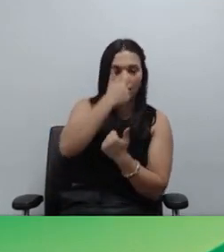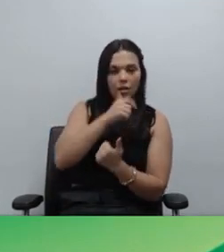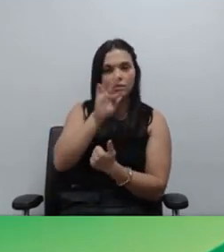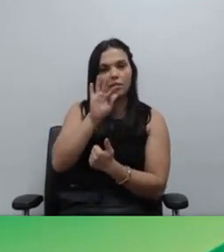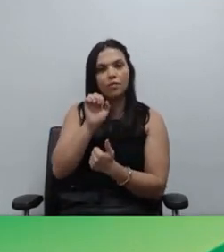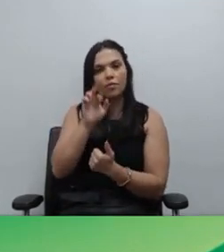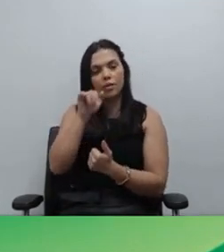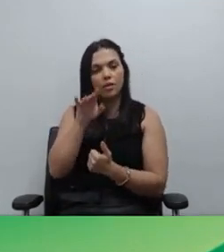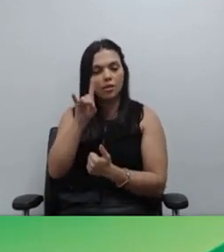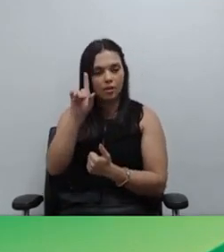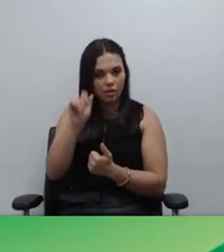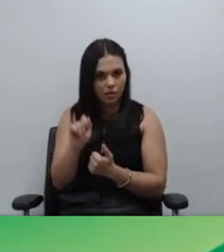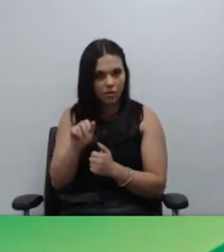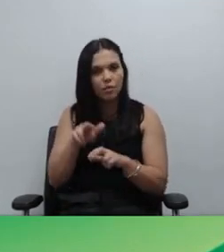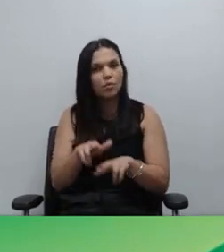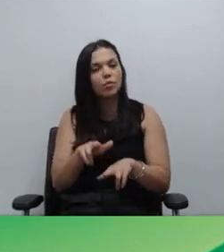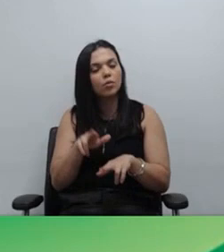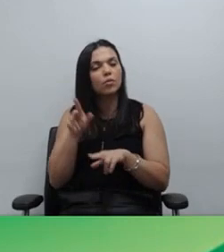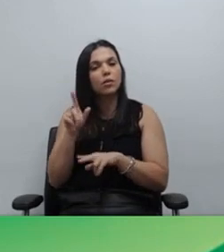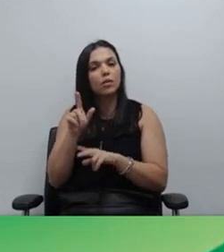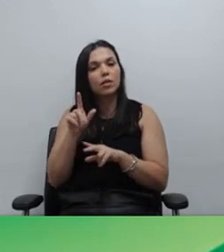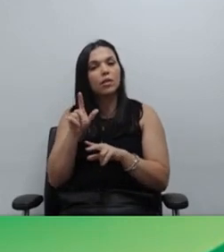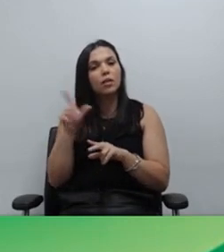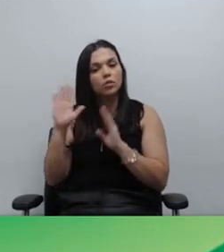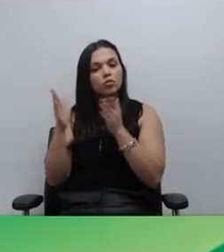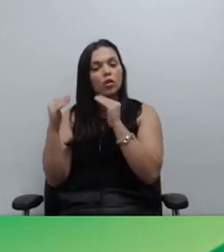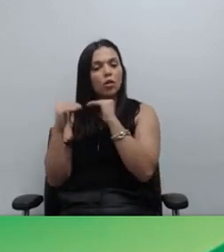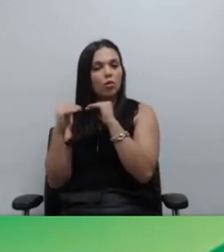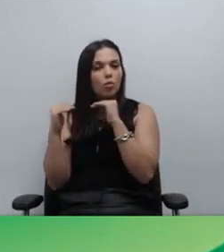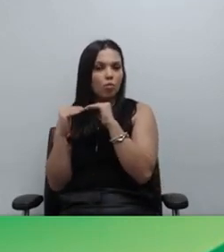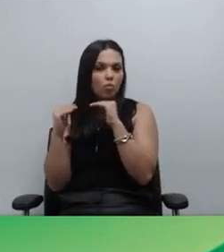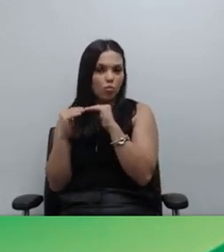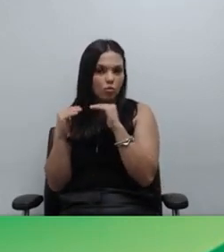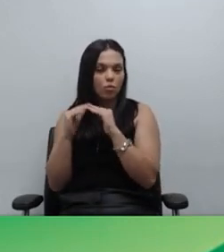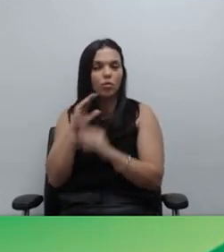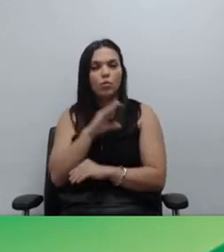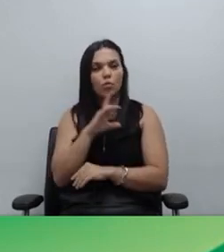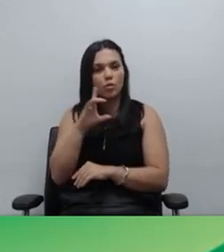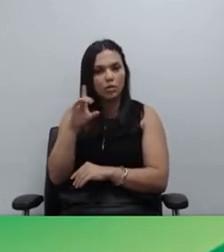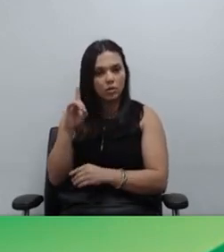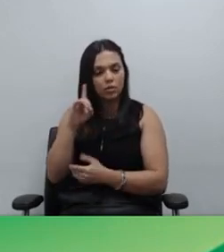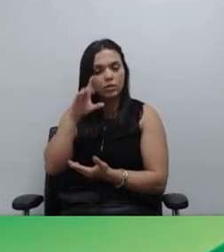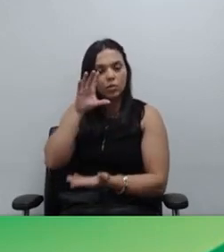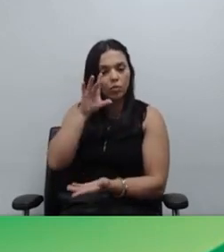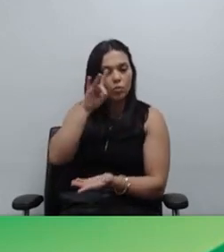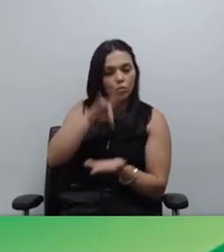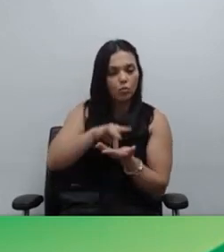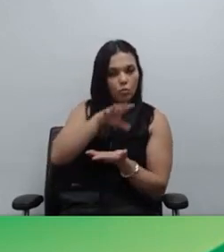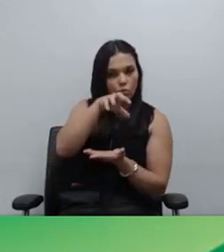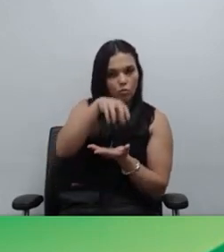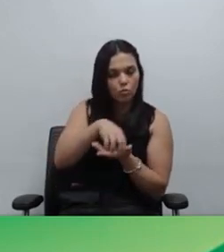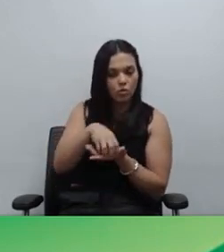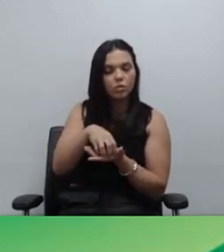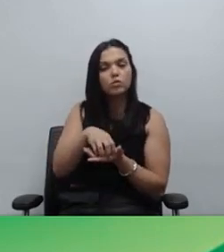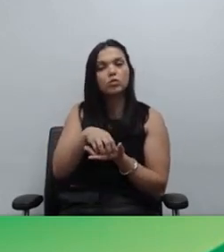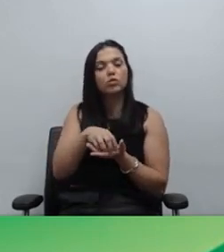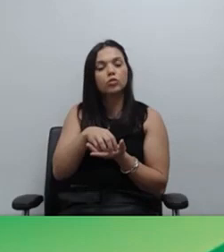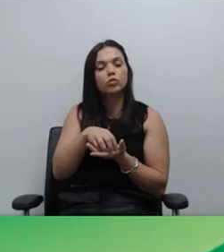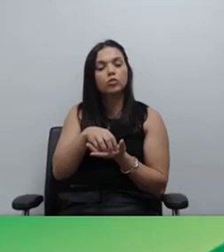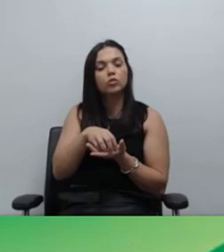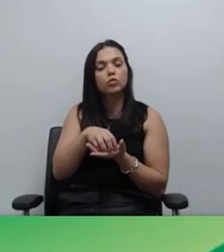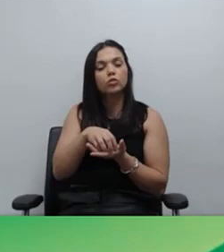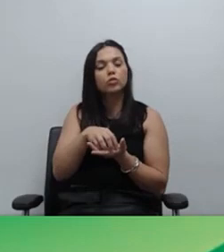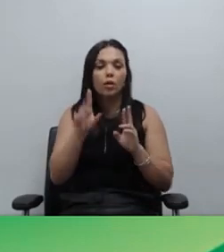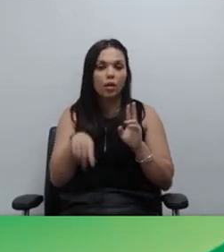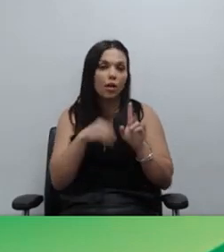Inclusive, já estaria contando com a concordância da coordenação da unidade de origem, o que no entendimento dessa relatoria